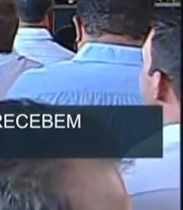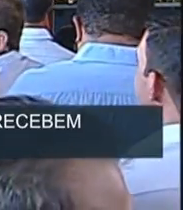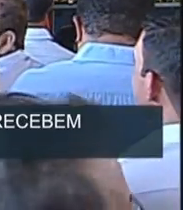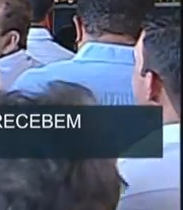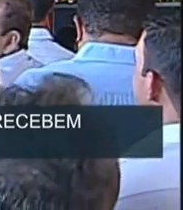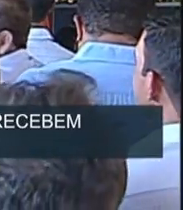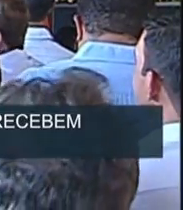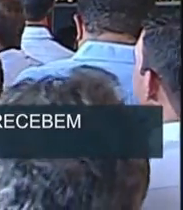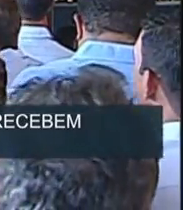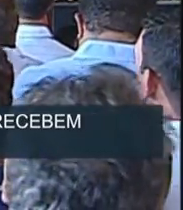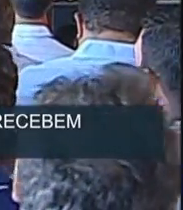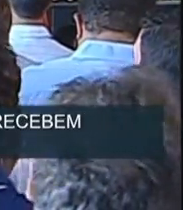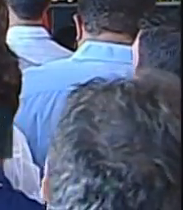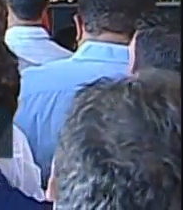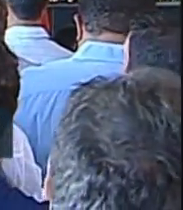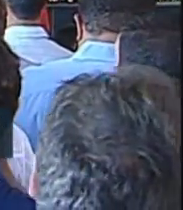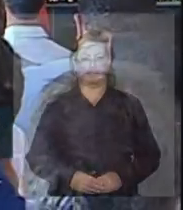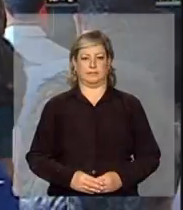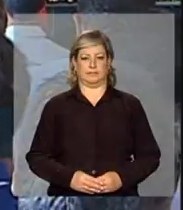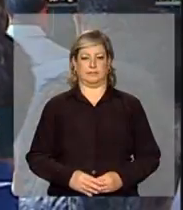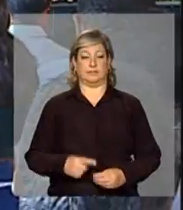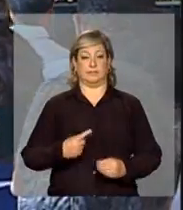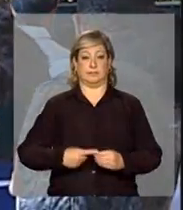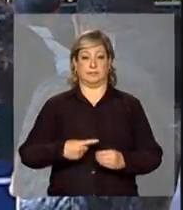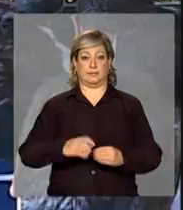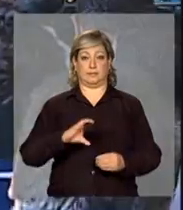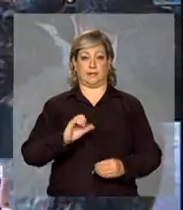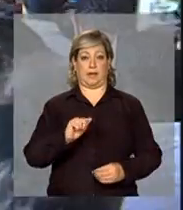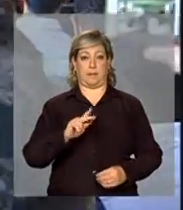Capanema, Lindamir, Maria de Lara Denardim.